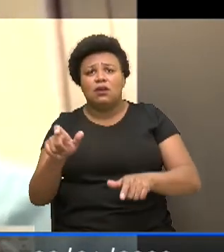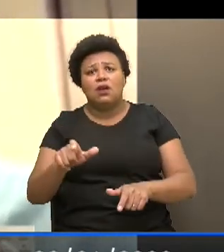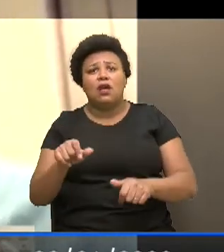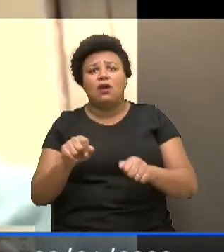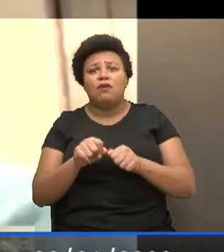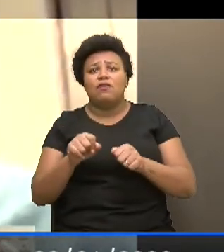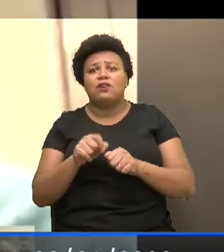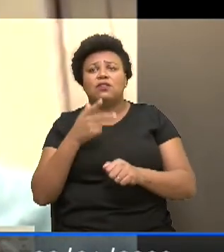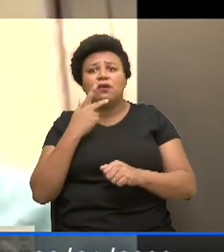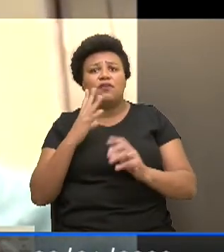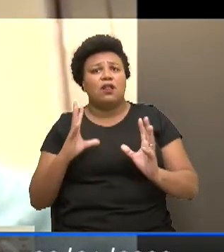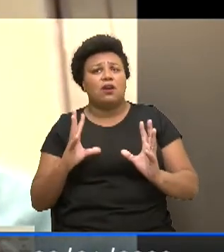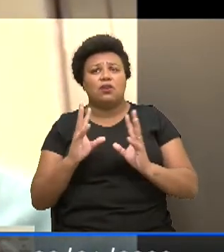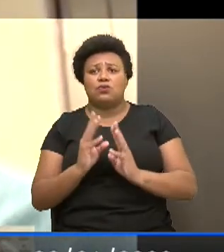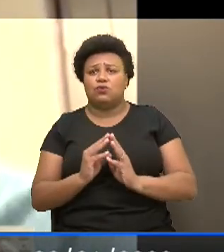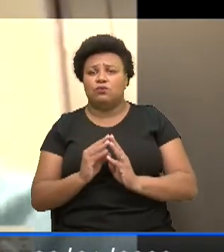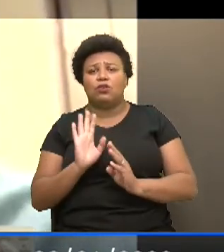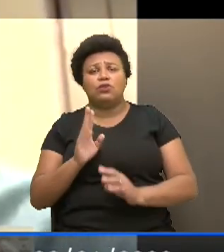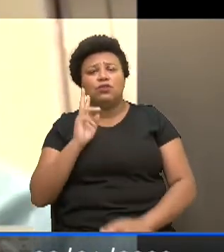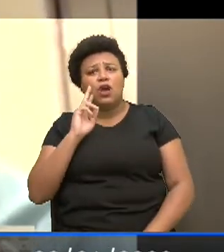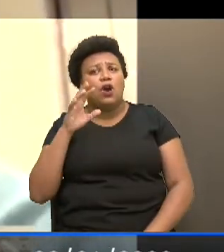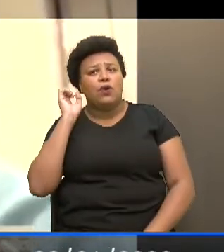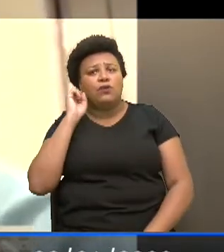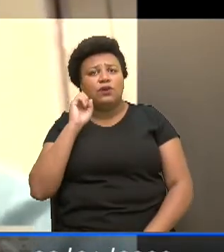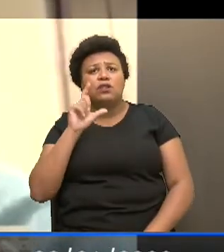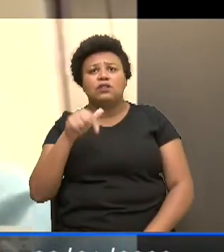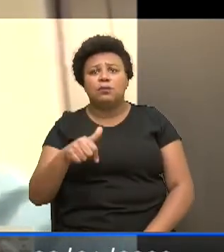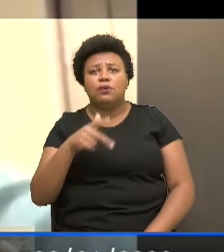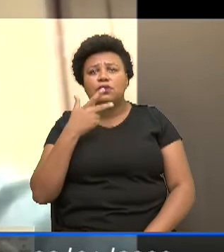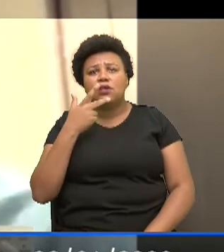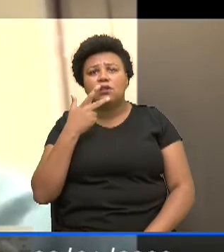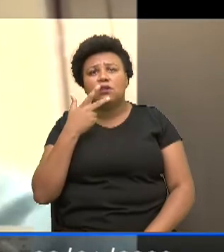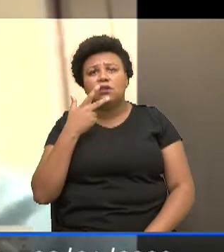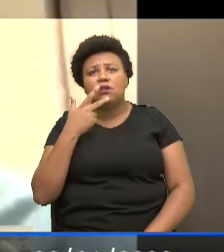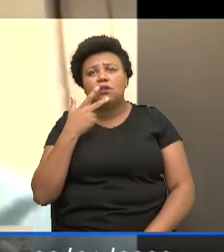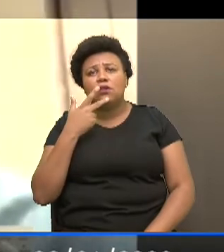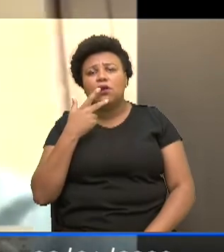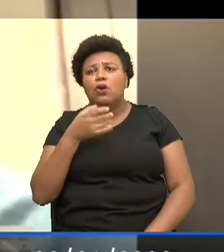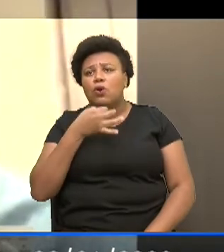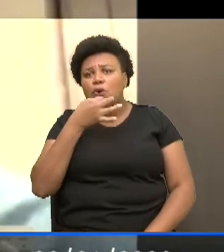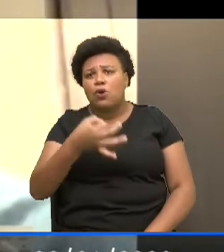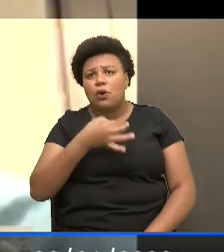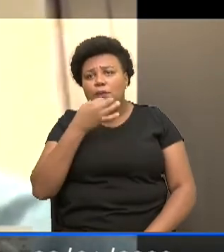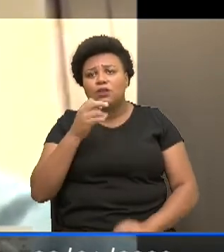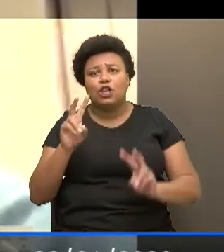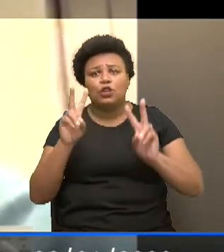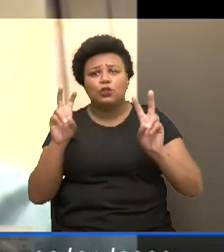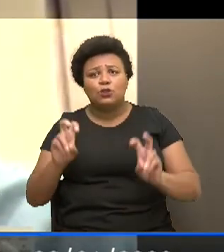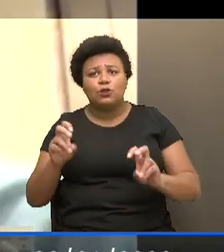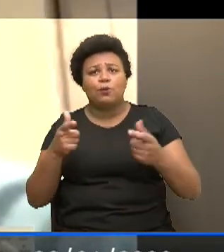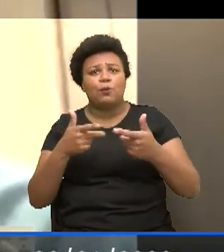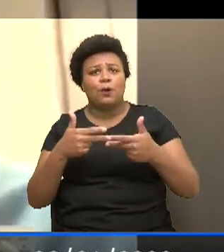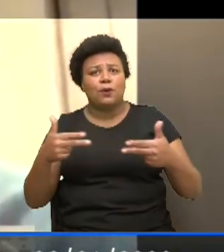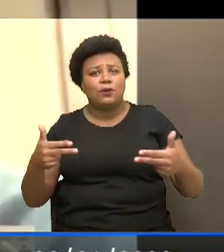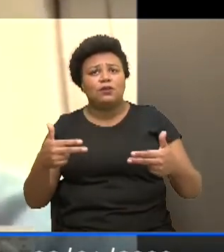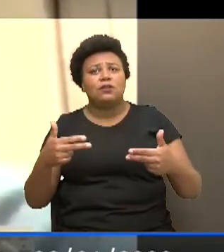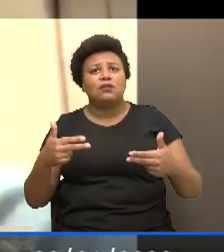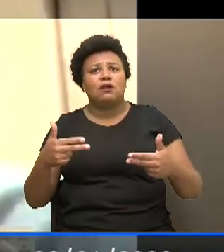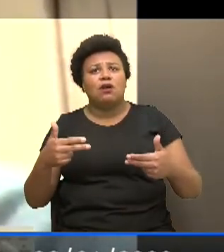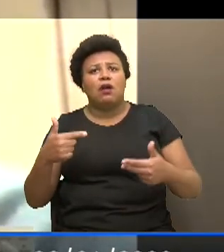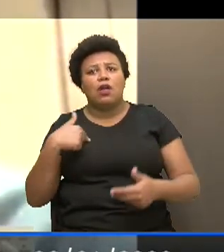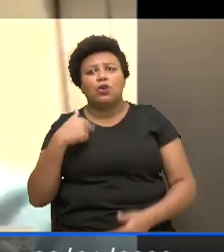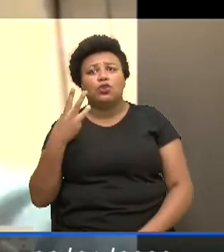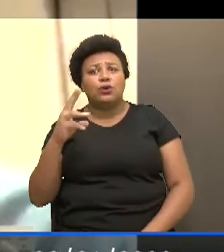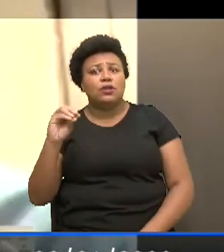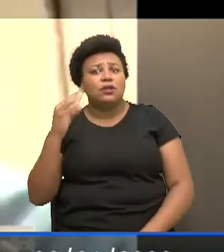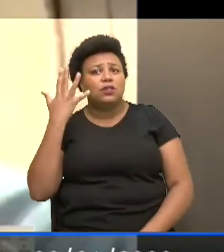uma fala breve com relação ao que já ouvi e depois eu quero fazer até um comentário sobre algo assim que, apesar, eu estou há 30